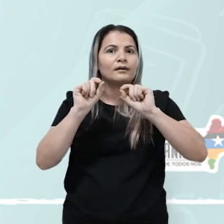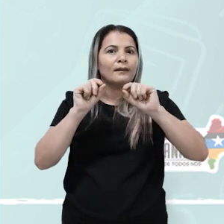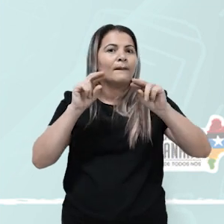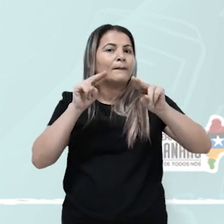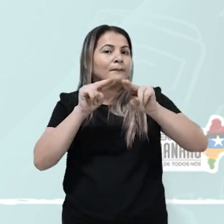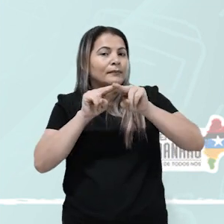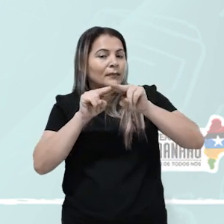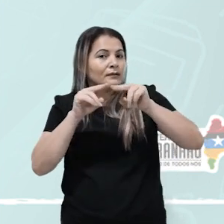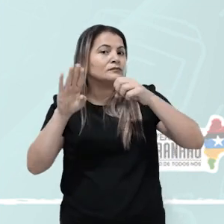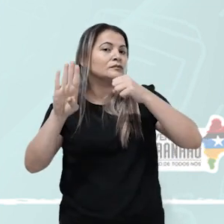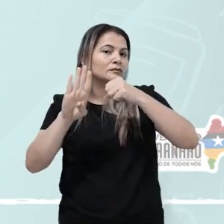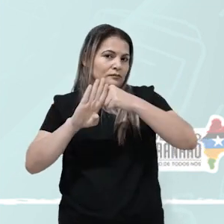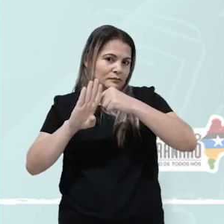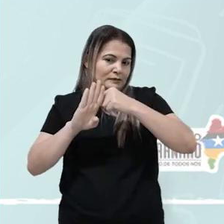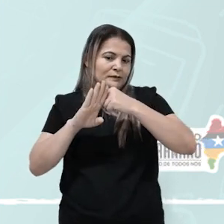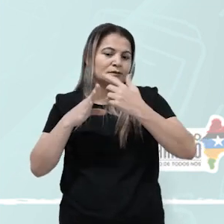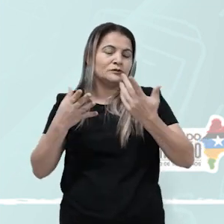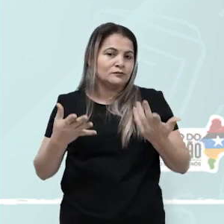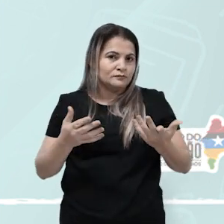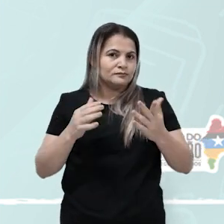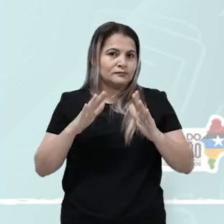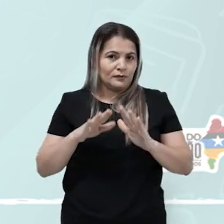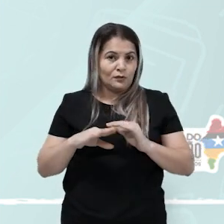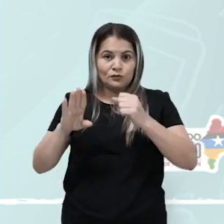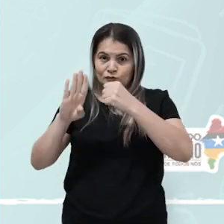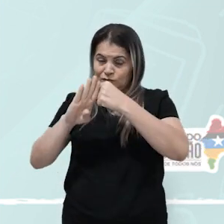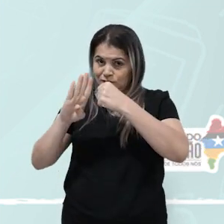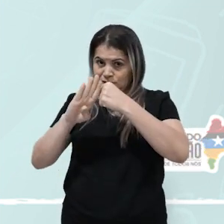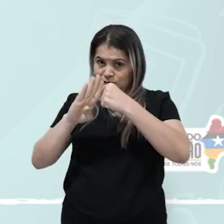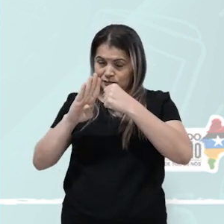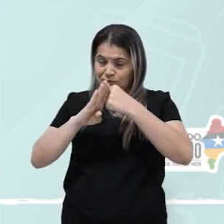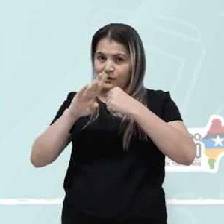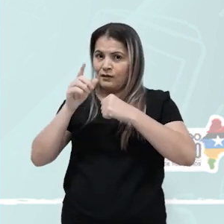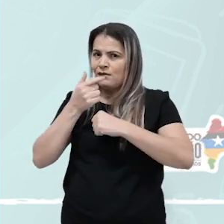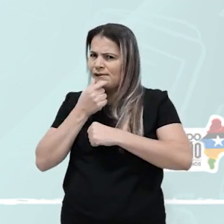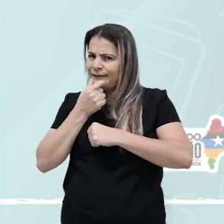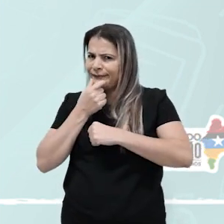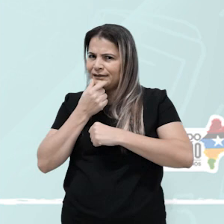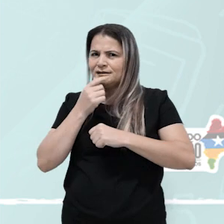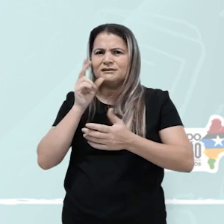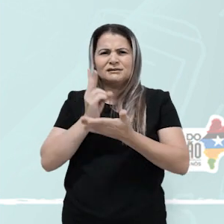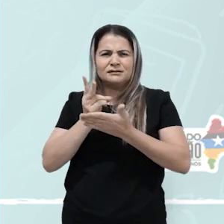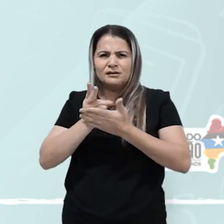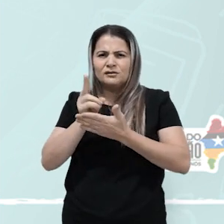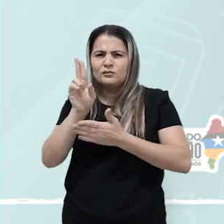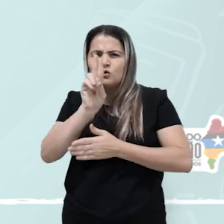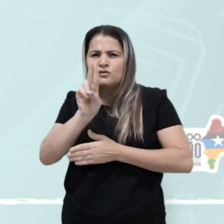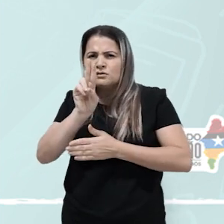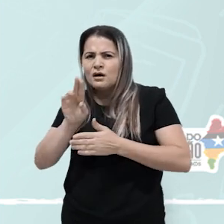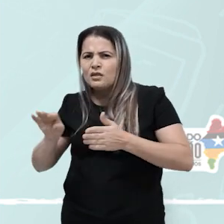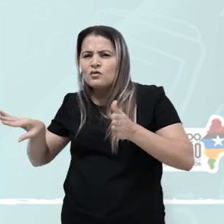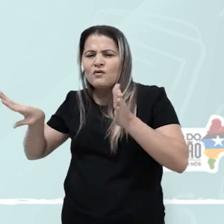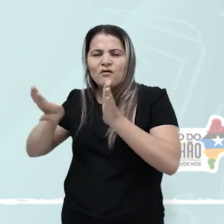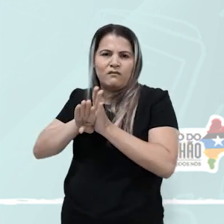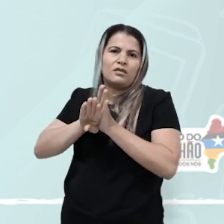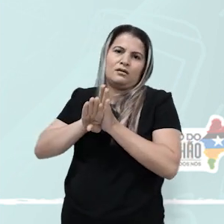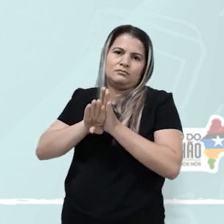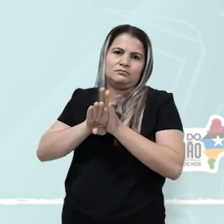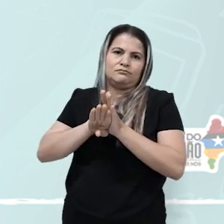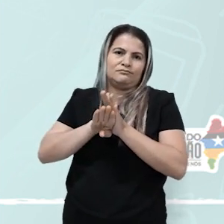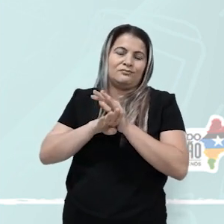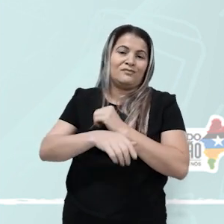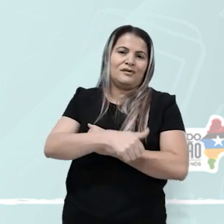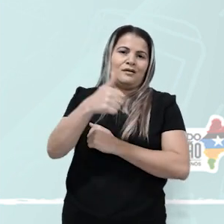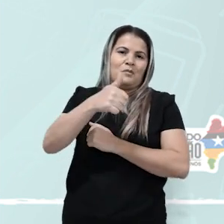caracterizado, é o substantivo. Esse substantivo em inglês sempre é a última coisa, tá? O que vai vir primeiro são os adjetivos,